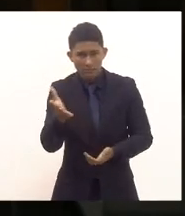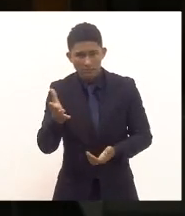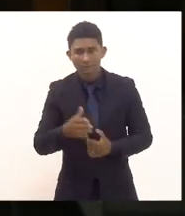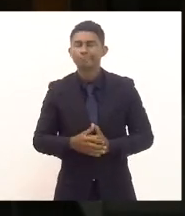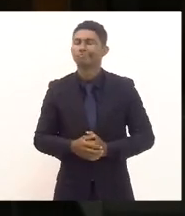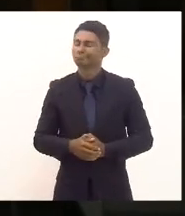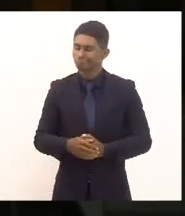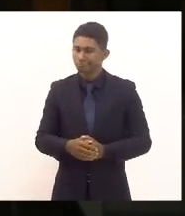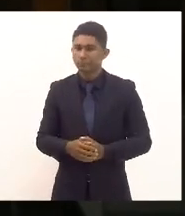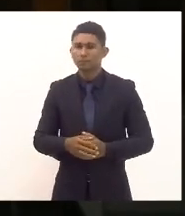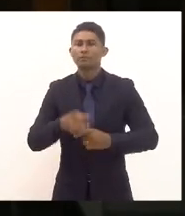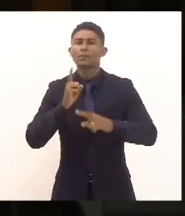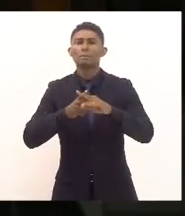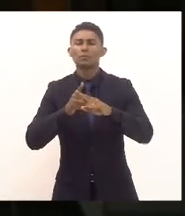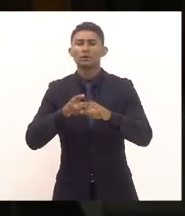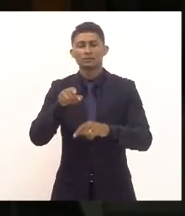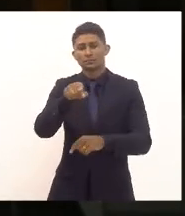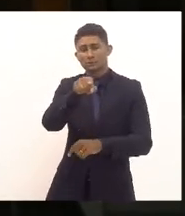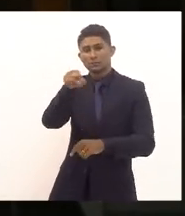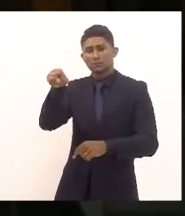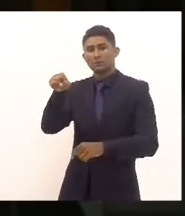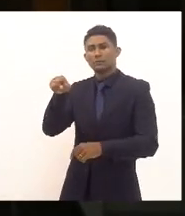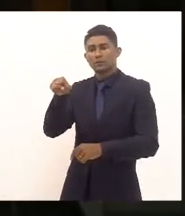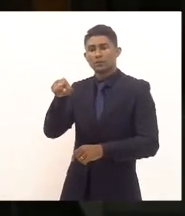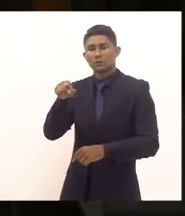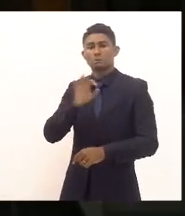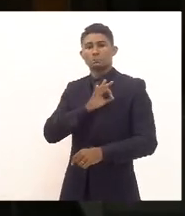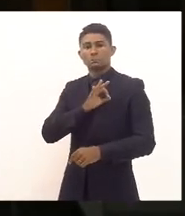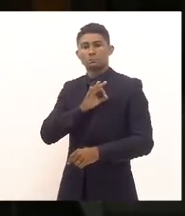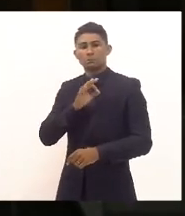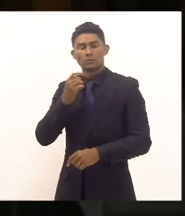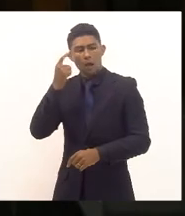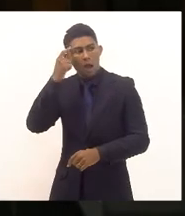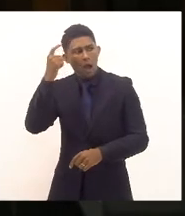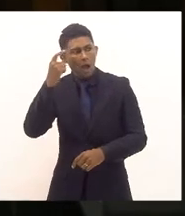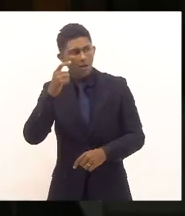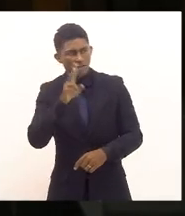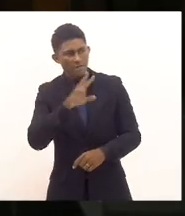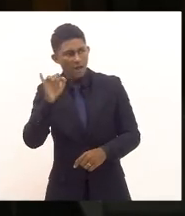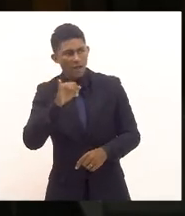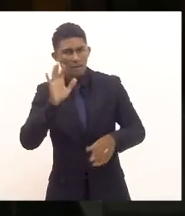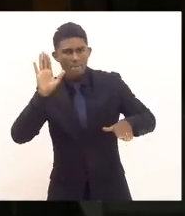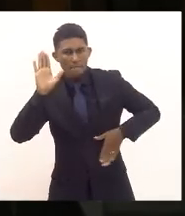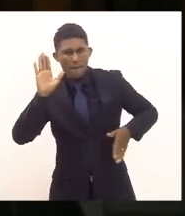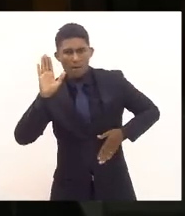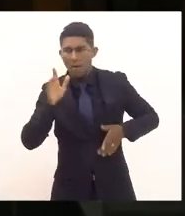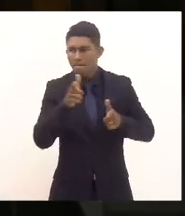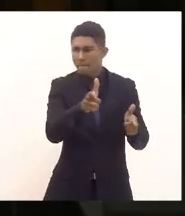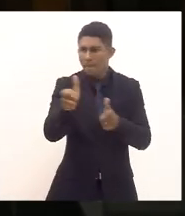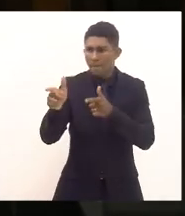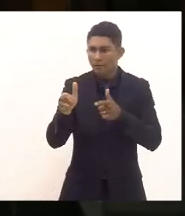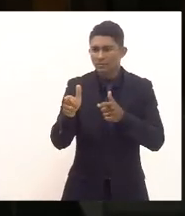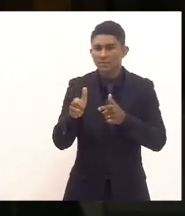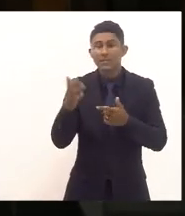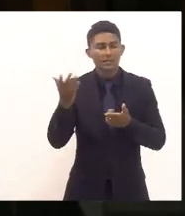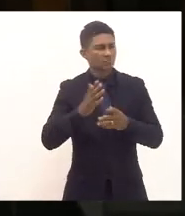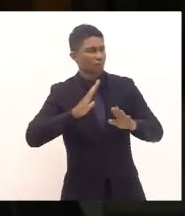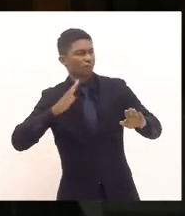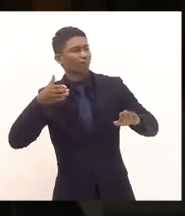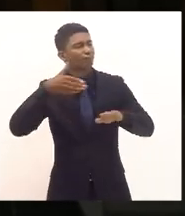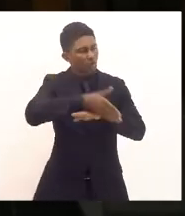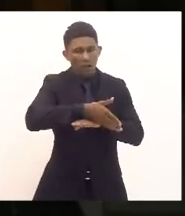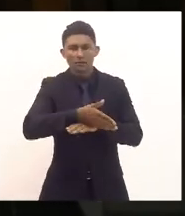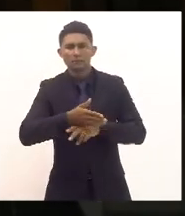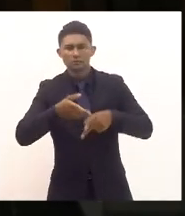o que a partir do momento que viram que teria confronto a polícia precisava continuar entrando